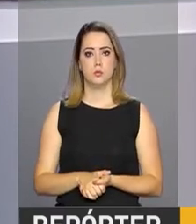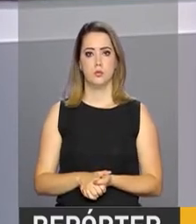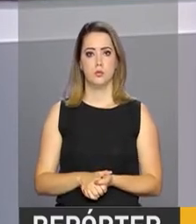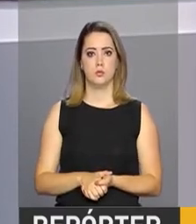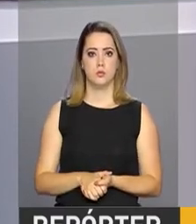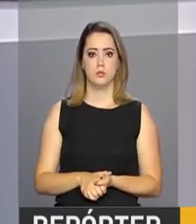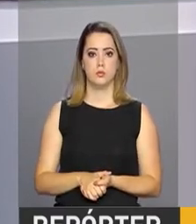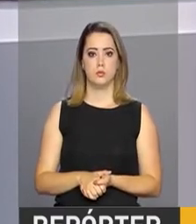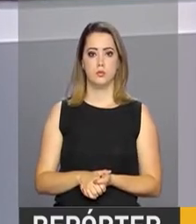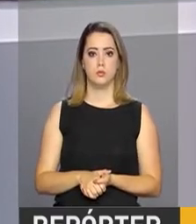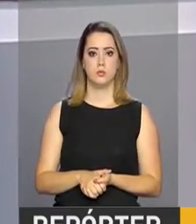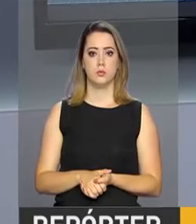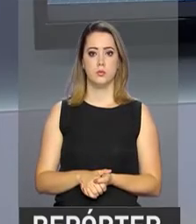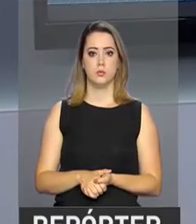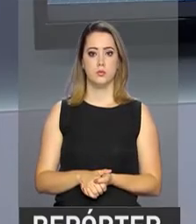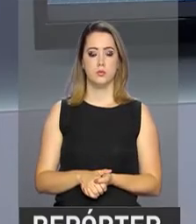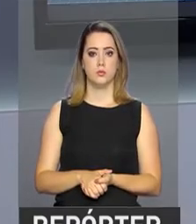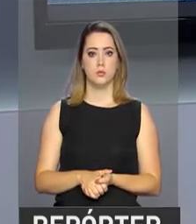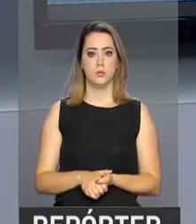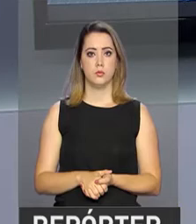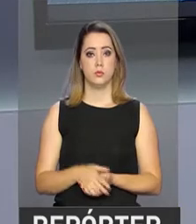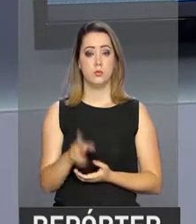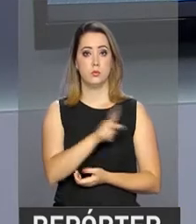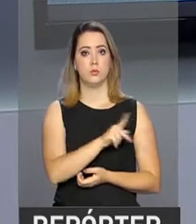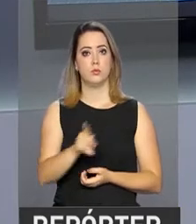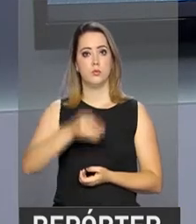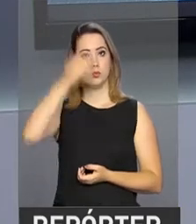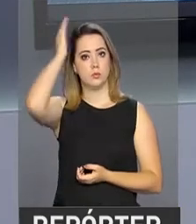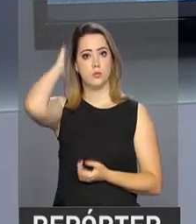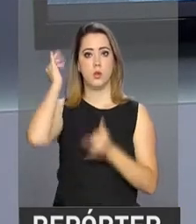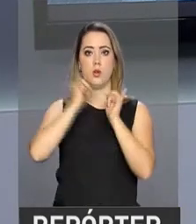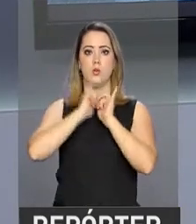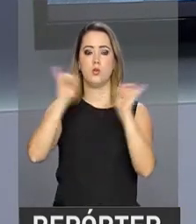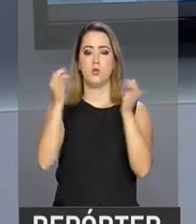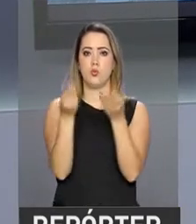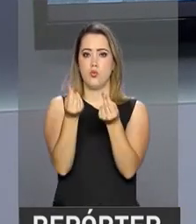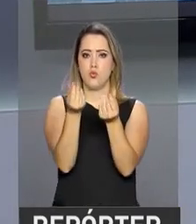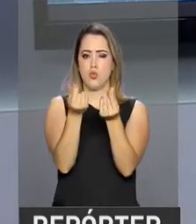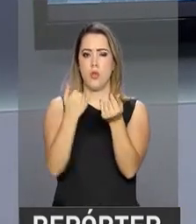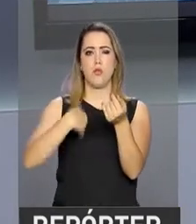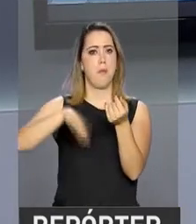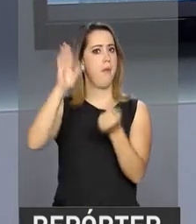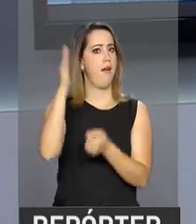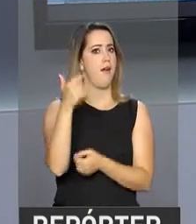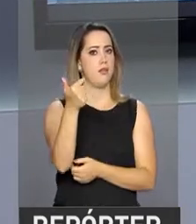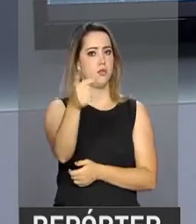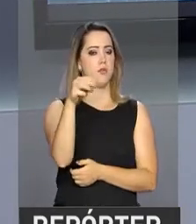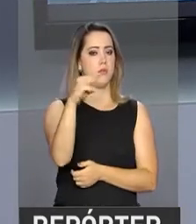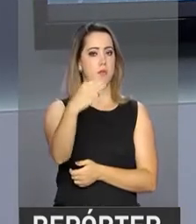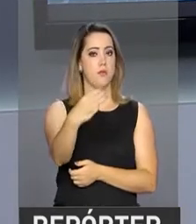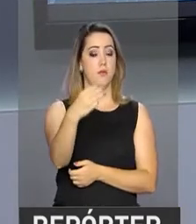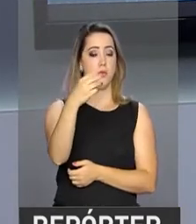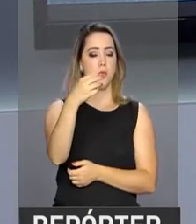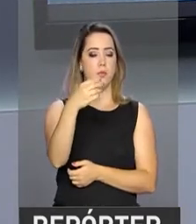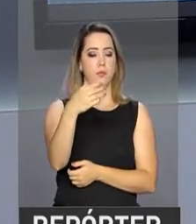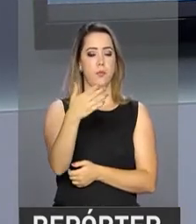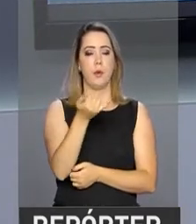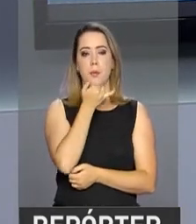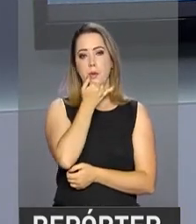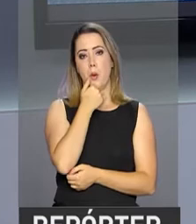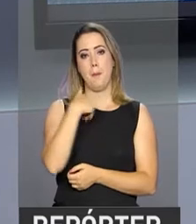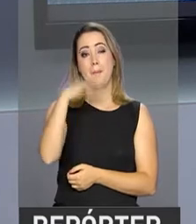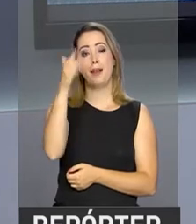enade.inep.gov.br o presidente michel temer anunciou investimentos de mais de 25 milhões de reais no